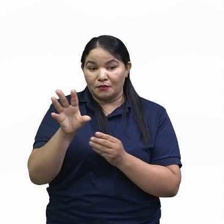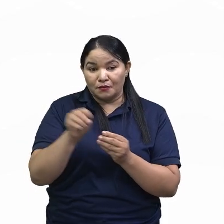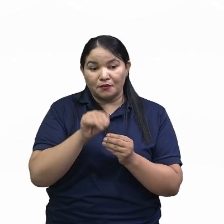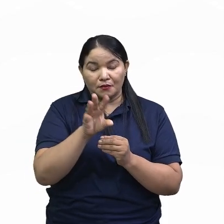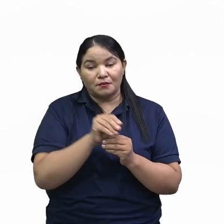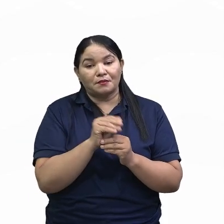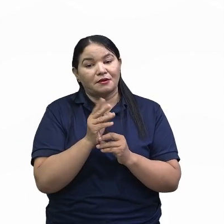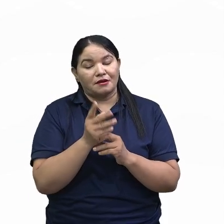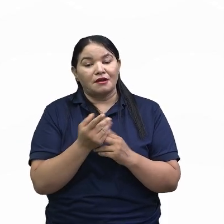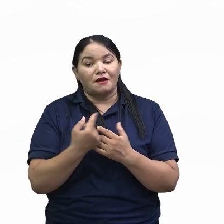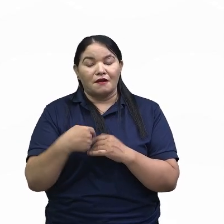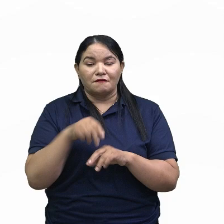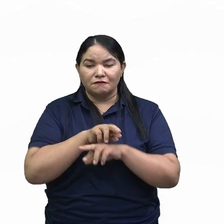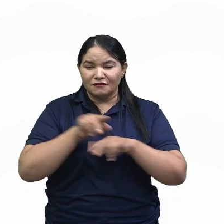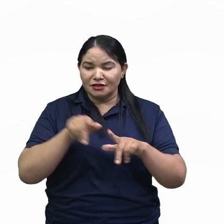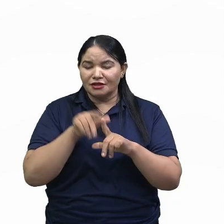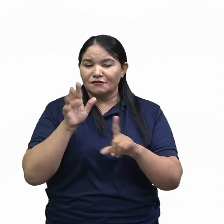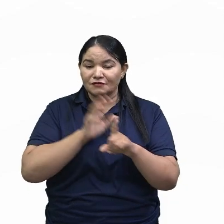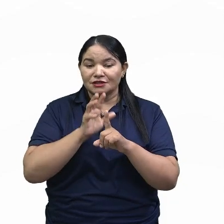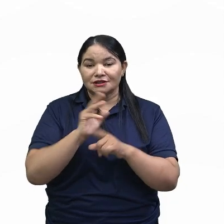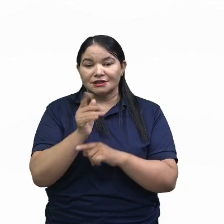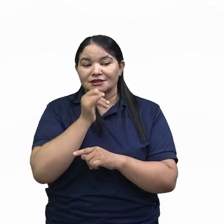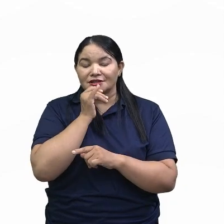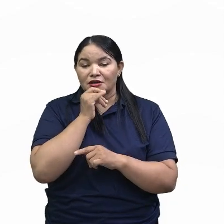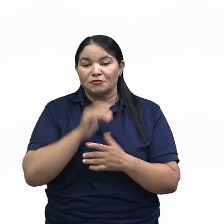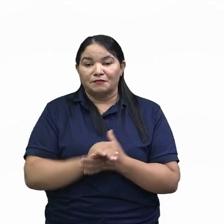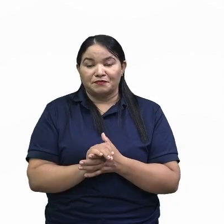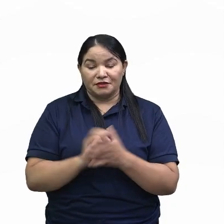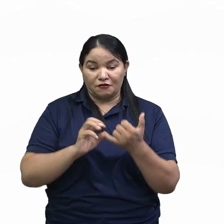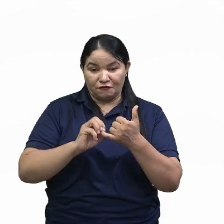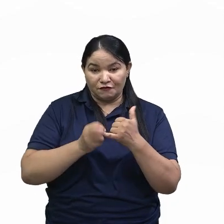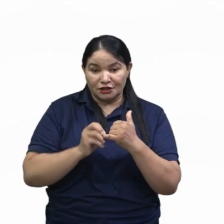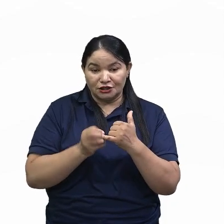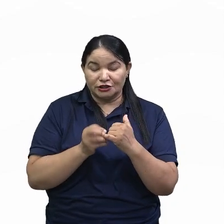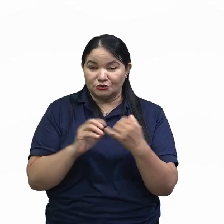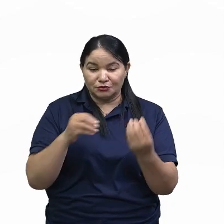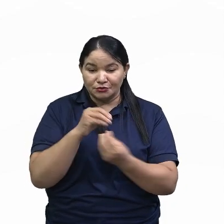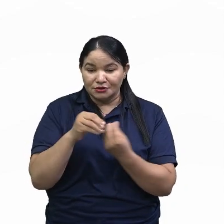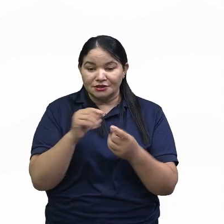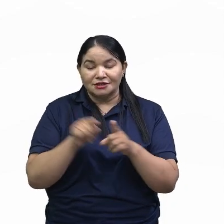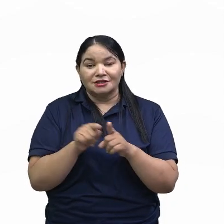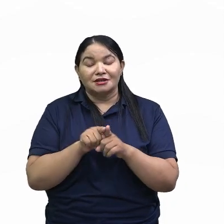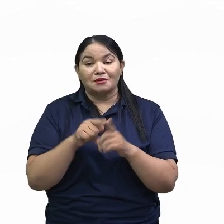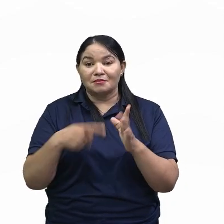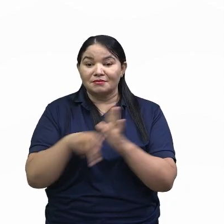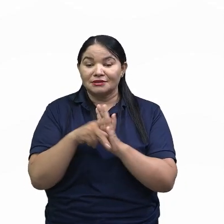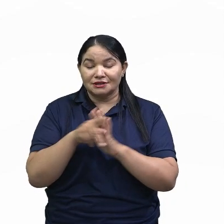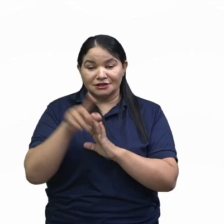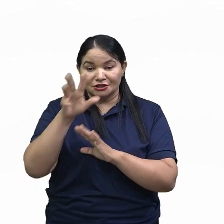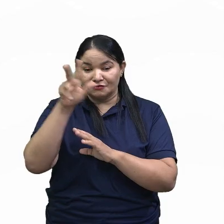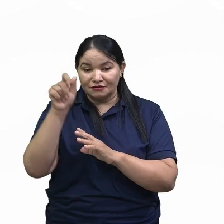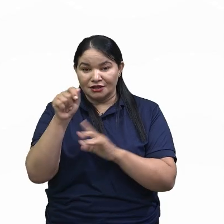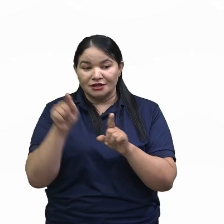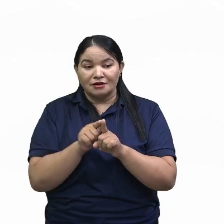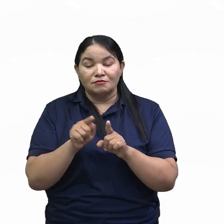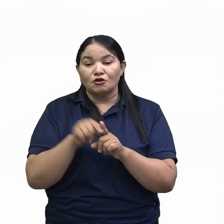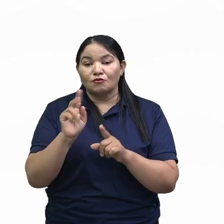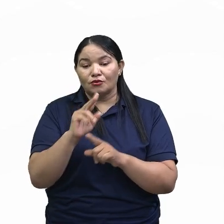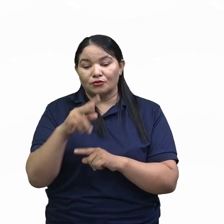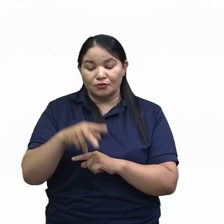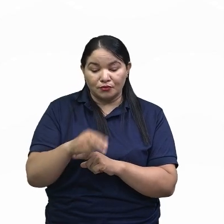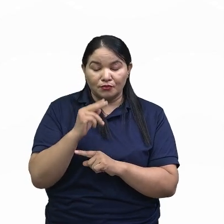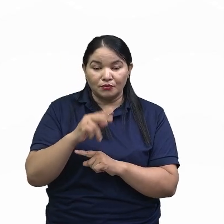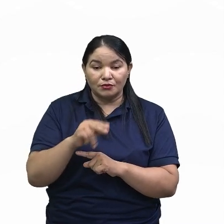de influências. Pratos como a feijoada, com raízes africanas, o sushi, trazido pelos